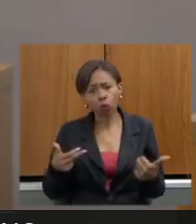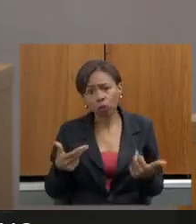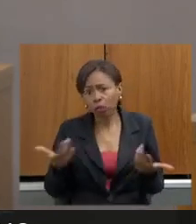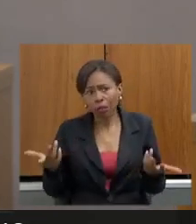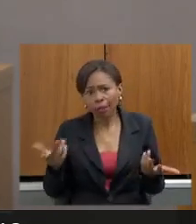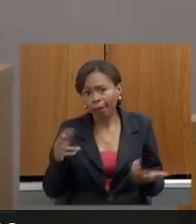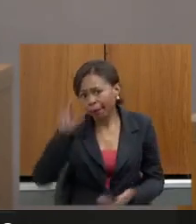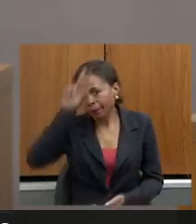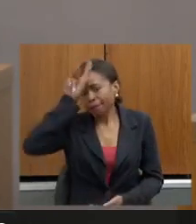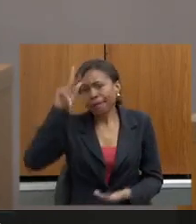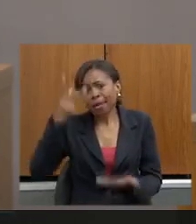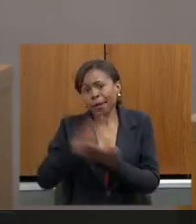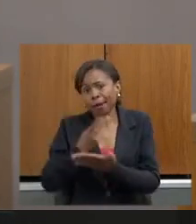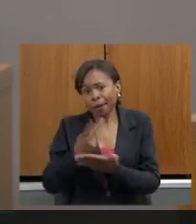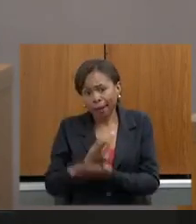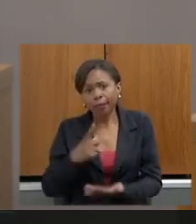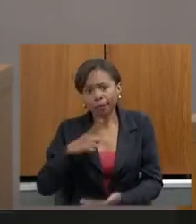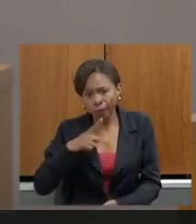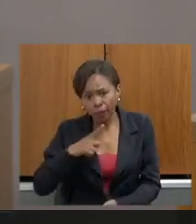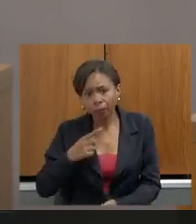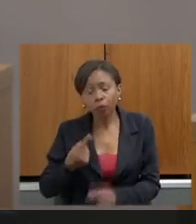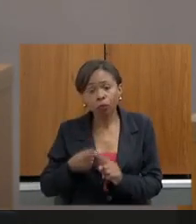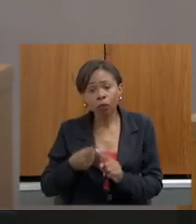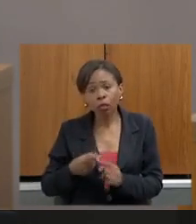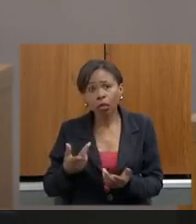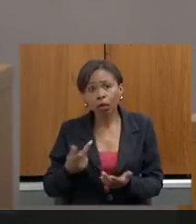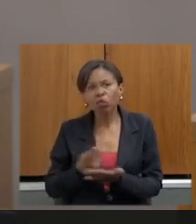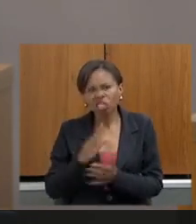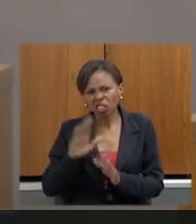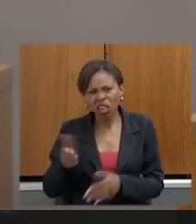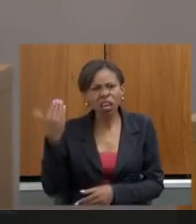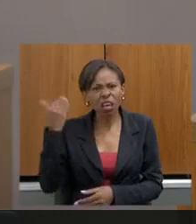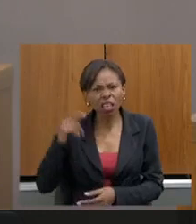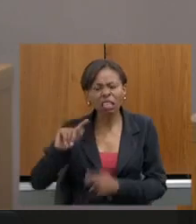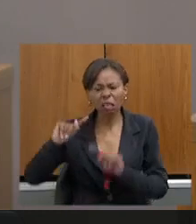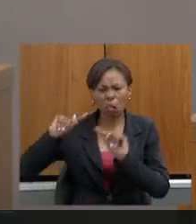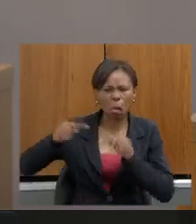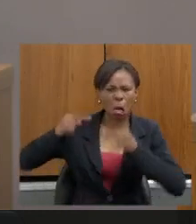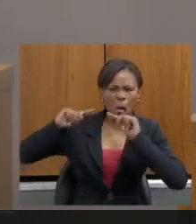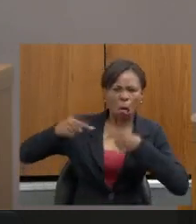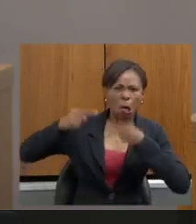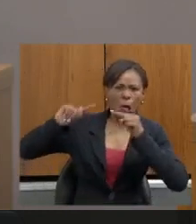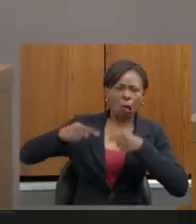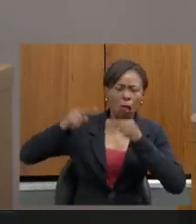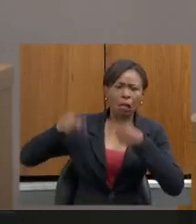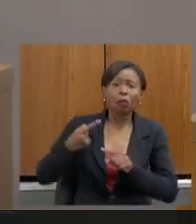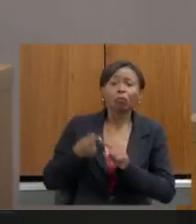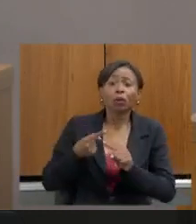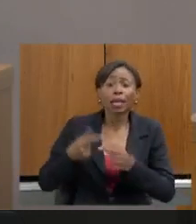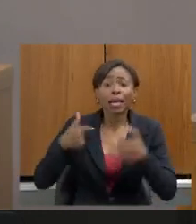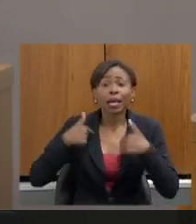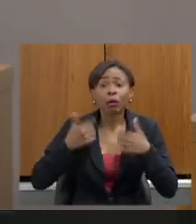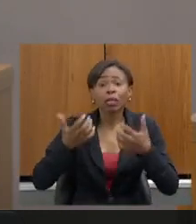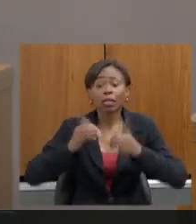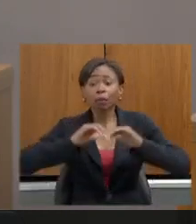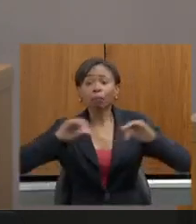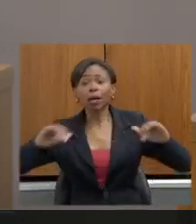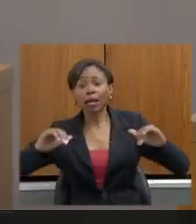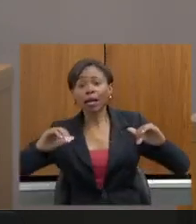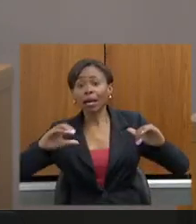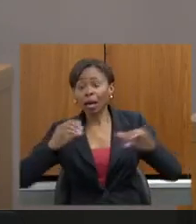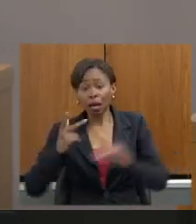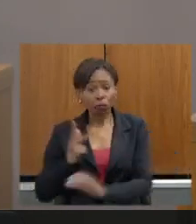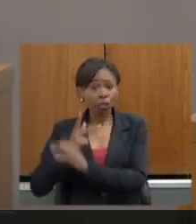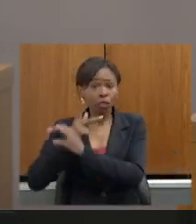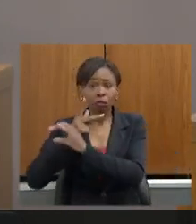equivocada eu fui muito perseguido por que eu queria tirar a polícia civil da Guarda de preso eu